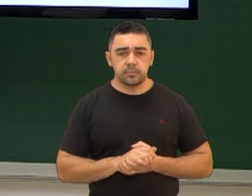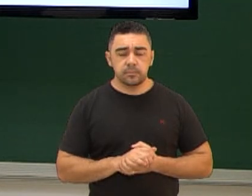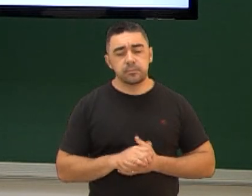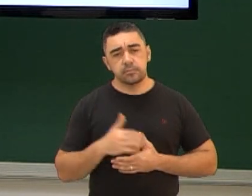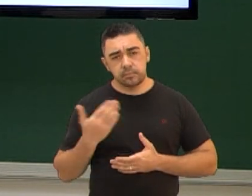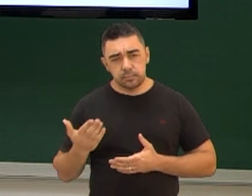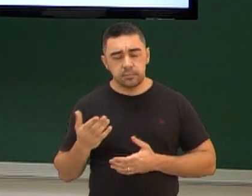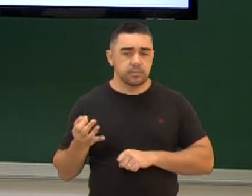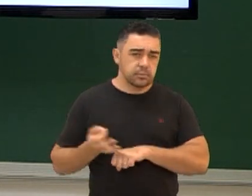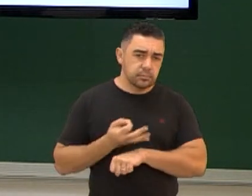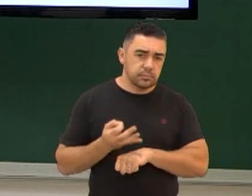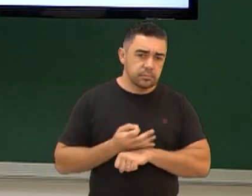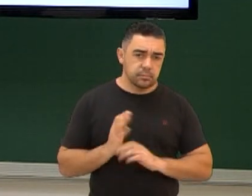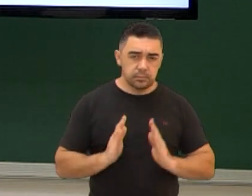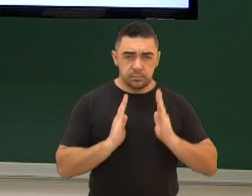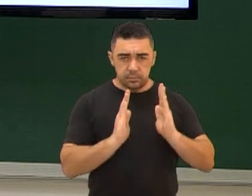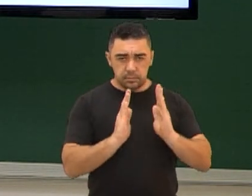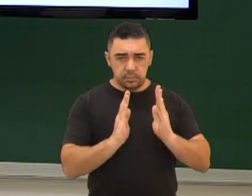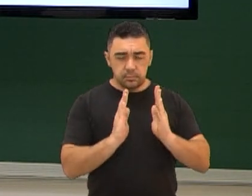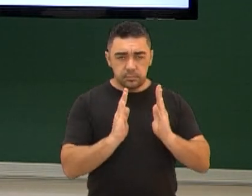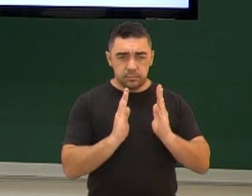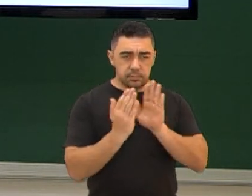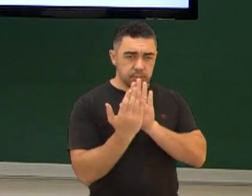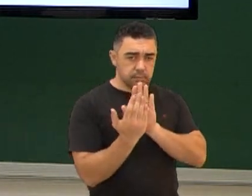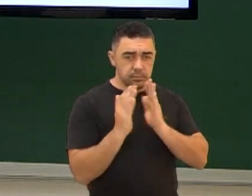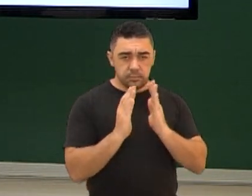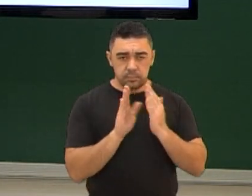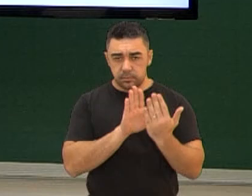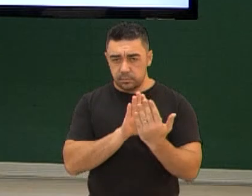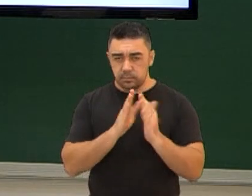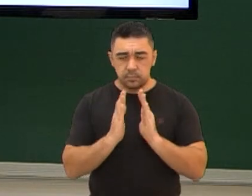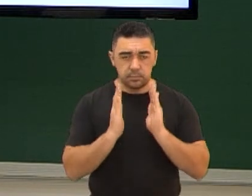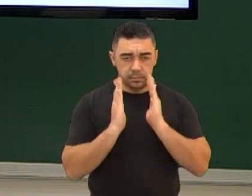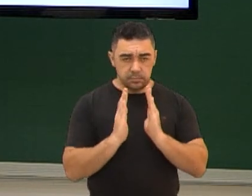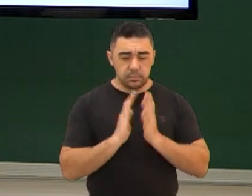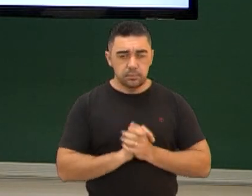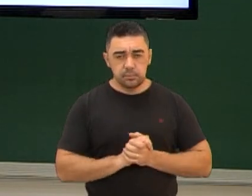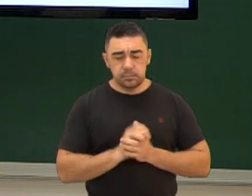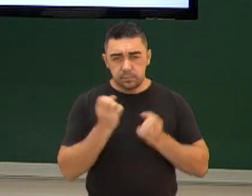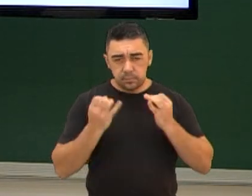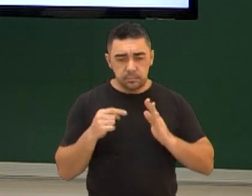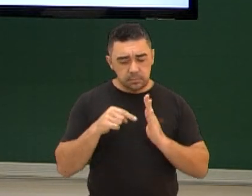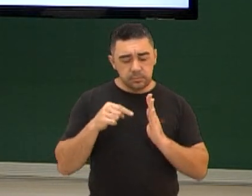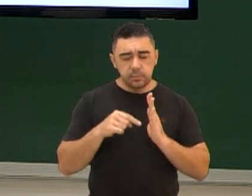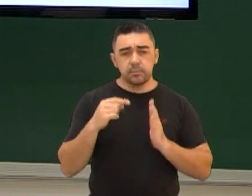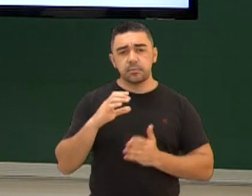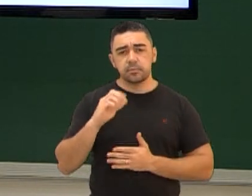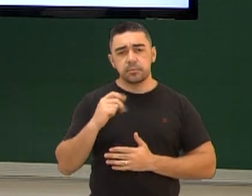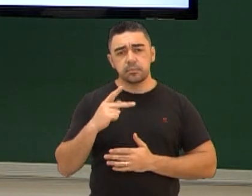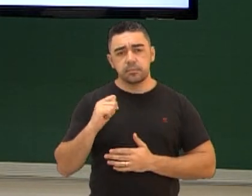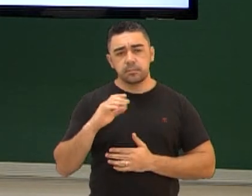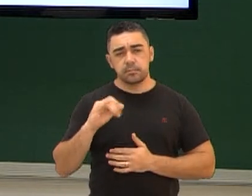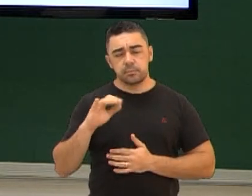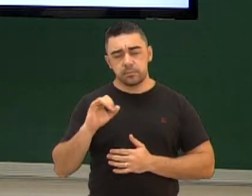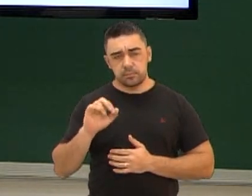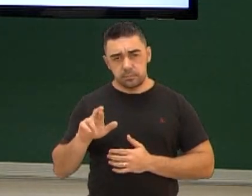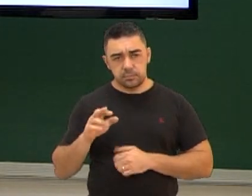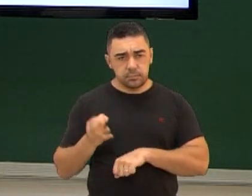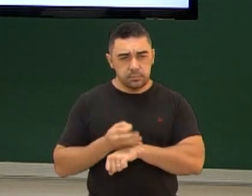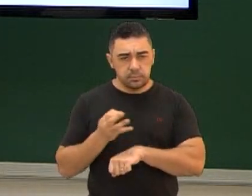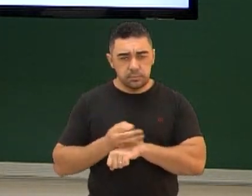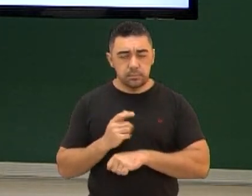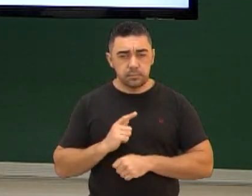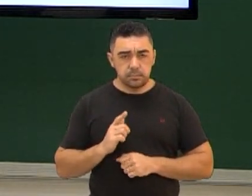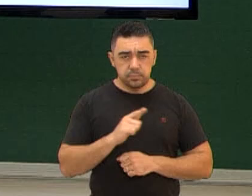Capacitor de placas paralelas. Vamos falar um pouquinho dele. O capacitor, agora a gente vai falar um pouquinho sobre a construção do capacitor. Você pega